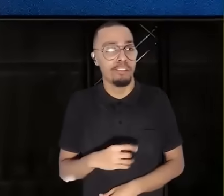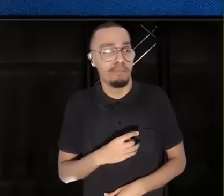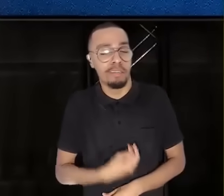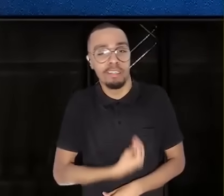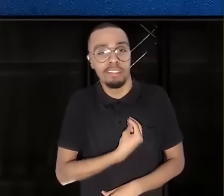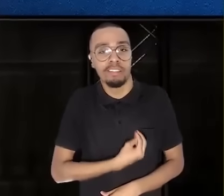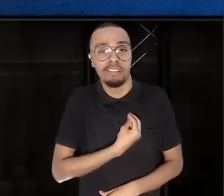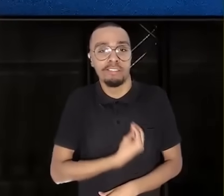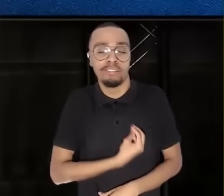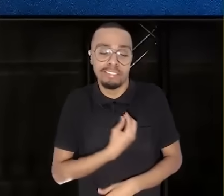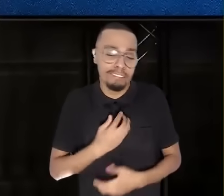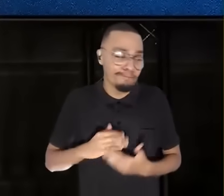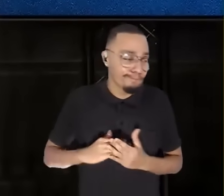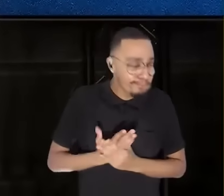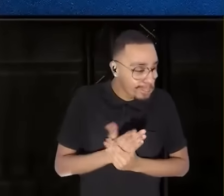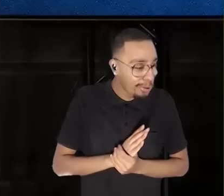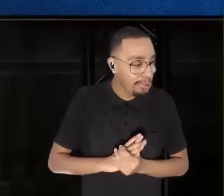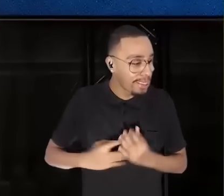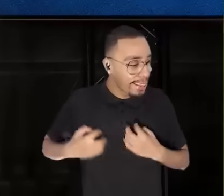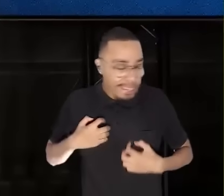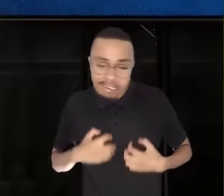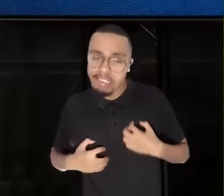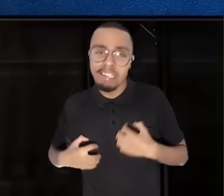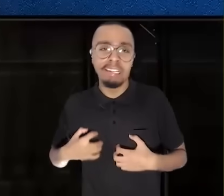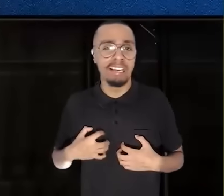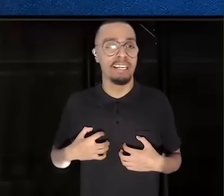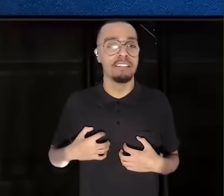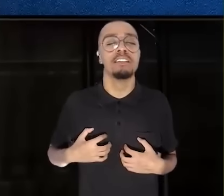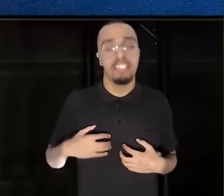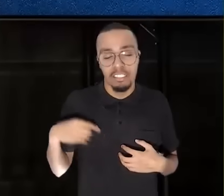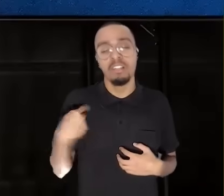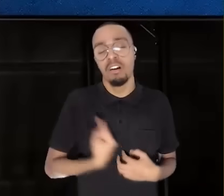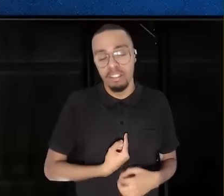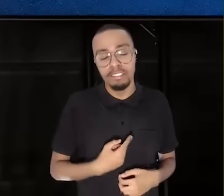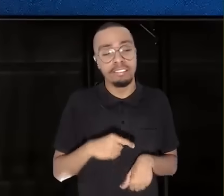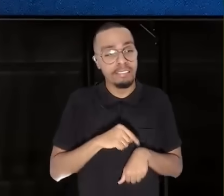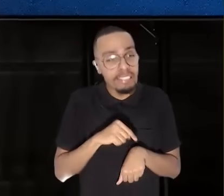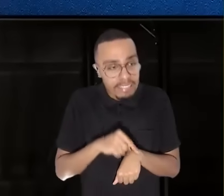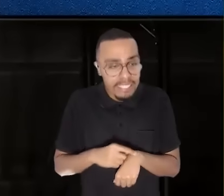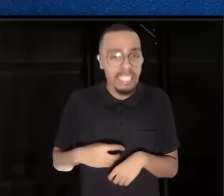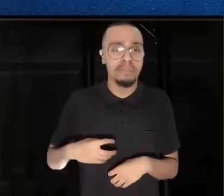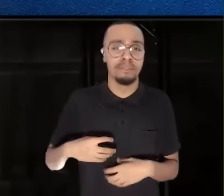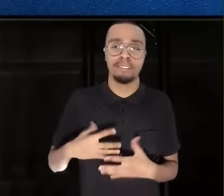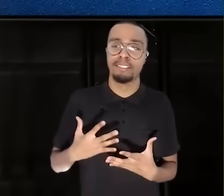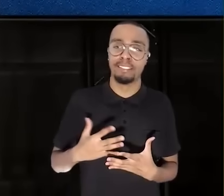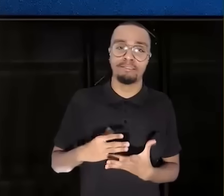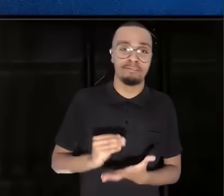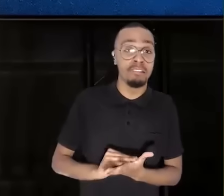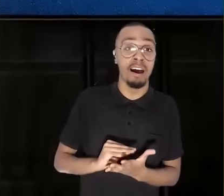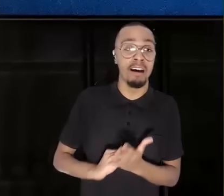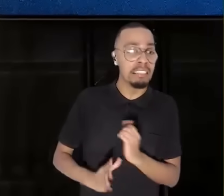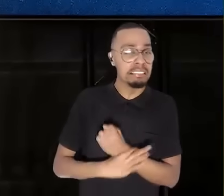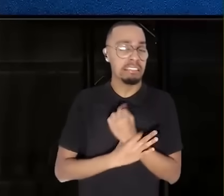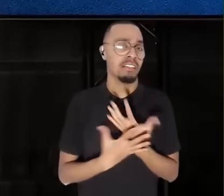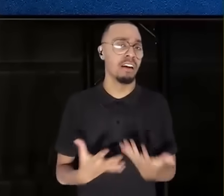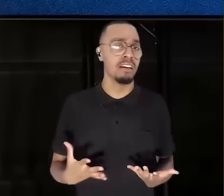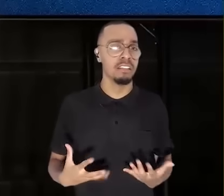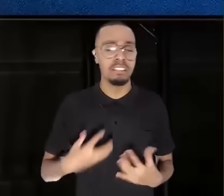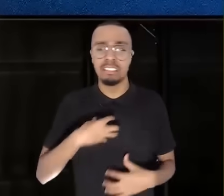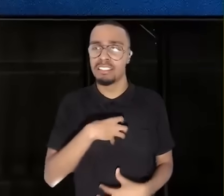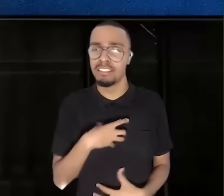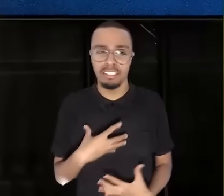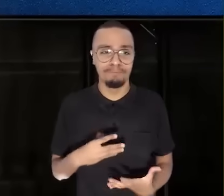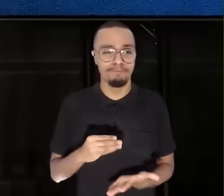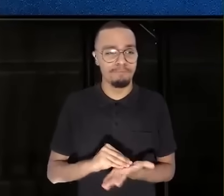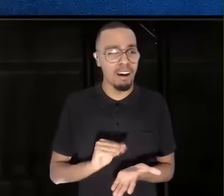coisas inacabadas. Eu sei que para nós é difícil lidar com a insegurança do tempo, é difícil lidar com a falta de recursos,